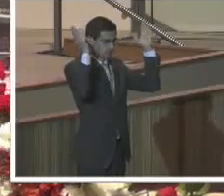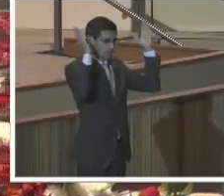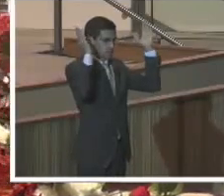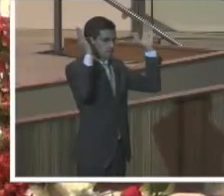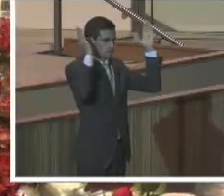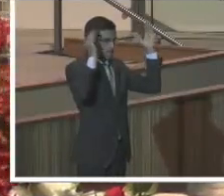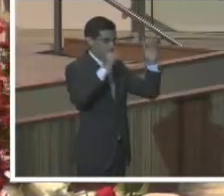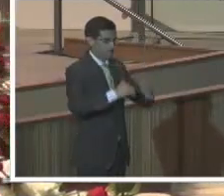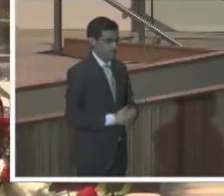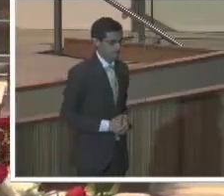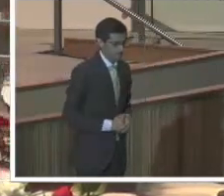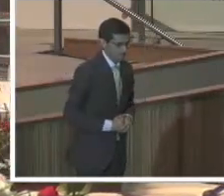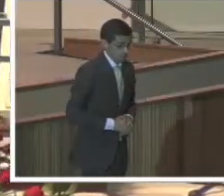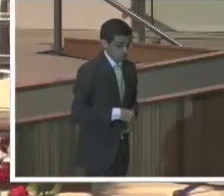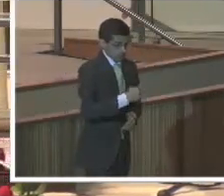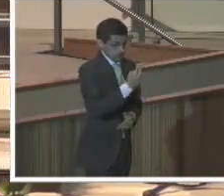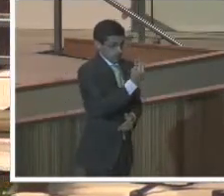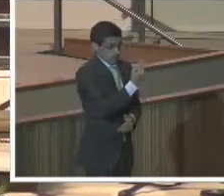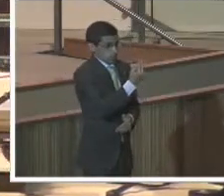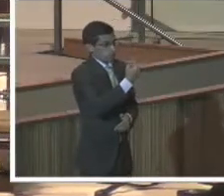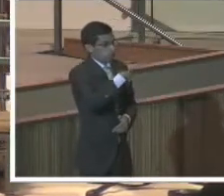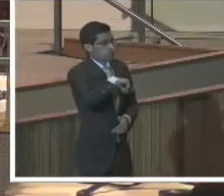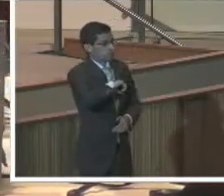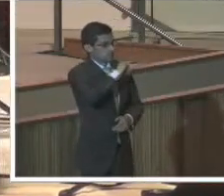Segunda coisa que eu vou aprender aqui nesse texto